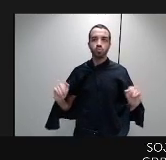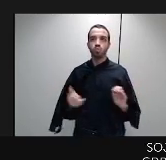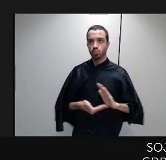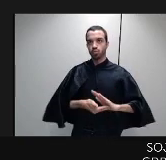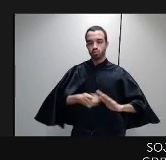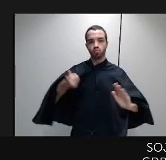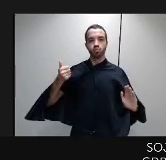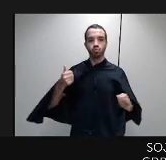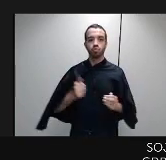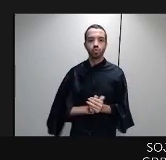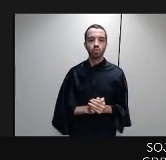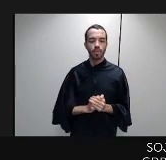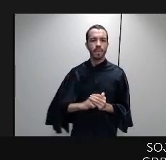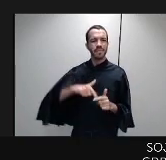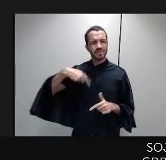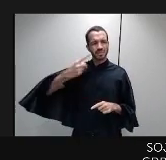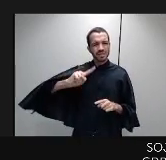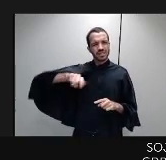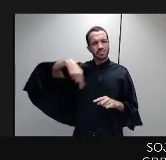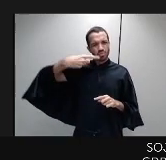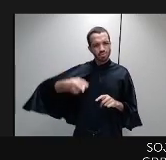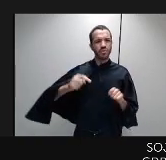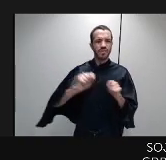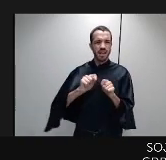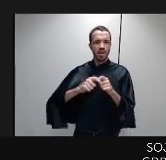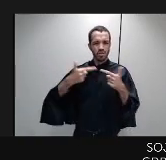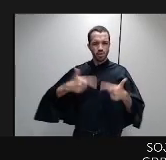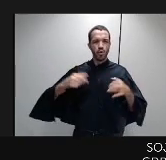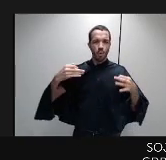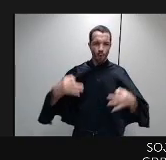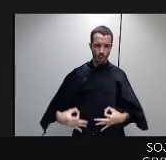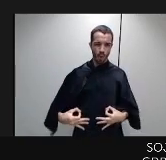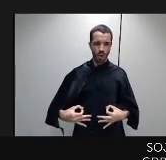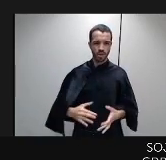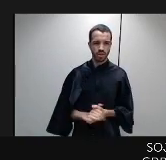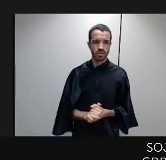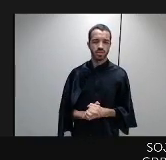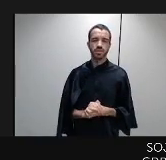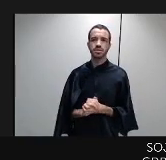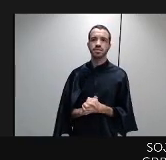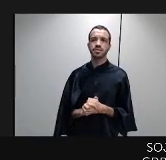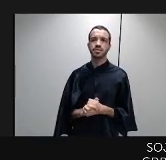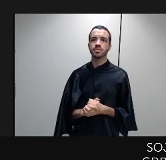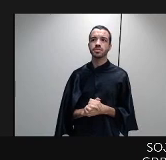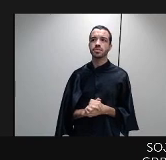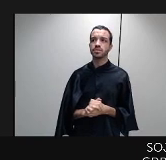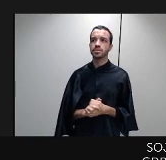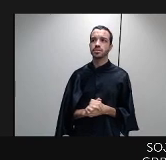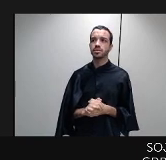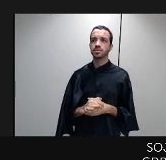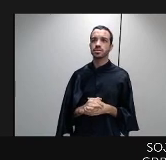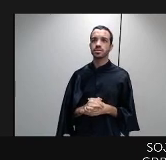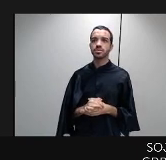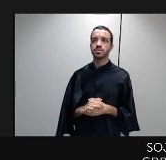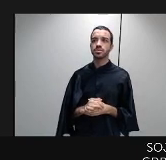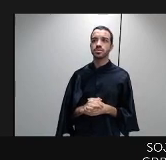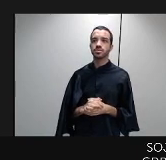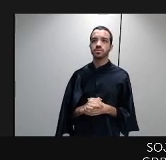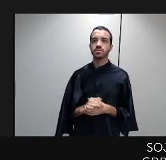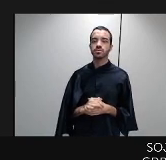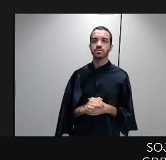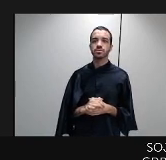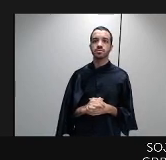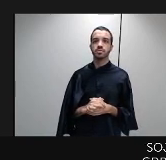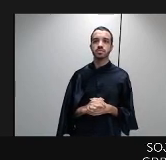a gente restabelece a ordem está colhendo primeiro outra razão pois aí para ver e a gente analisa o efeito eles